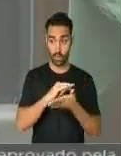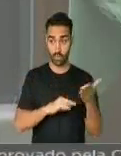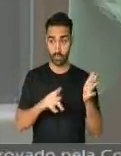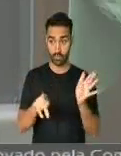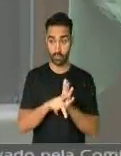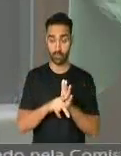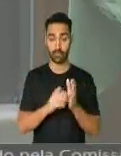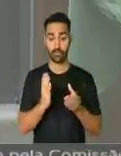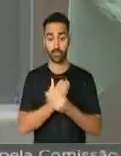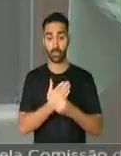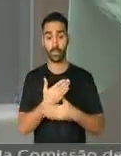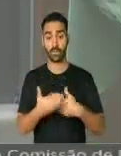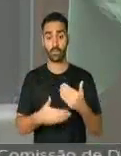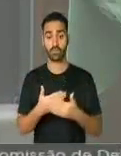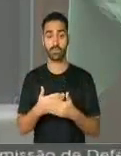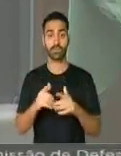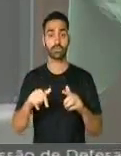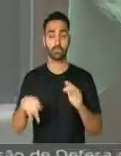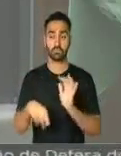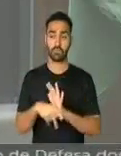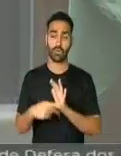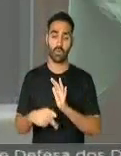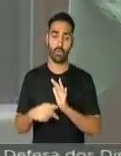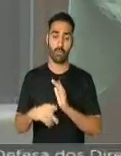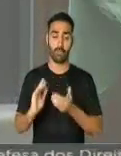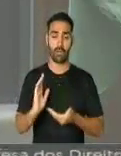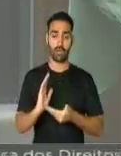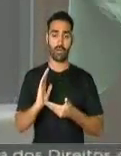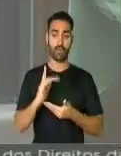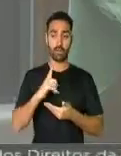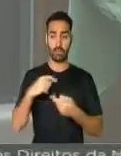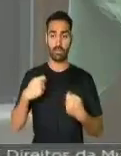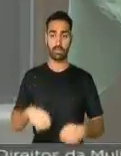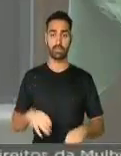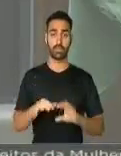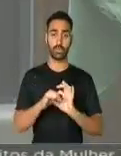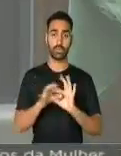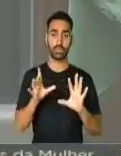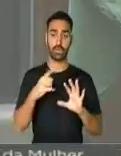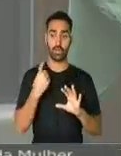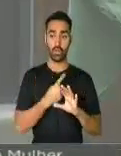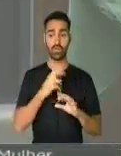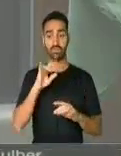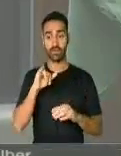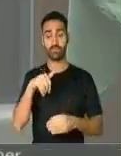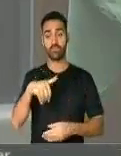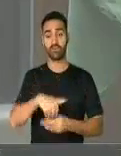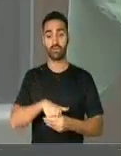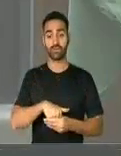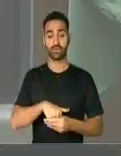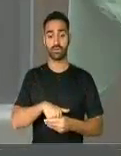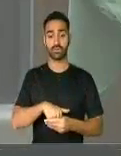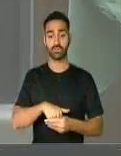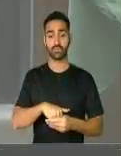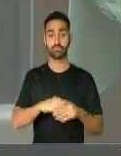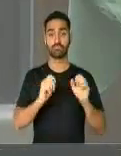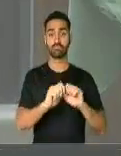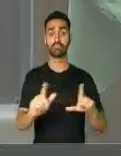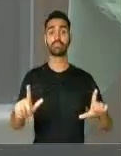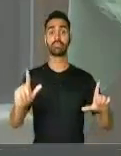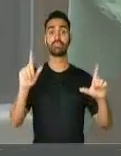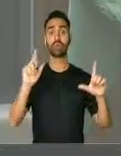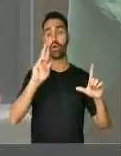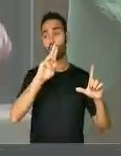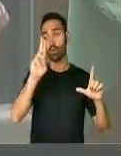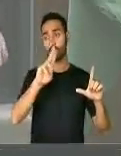processo é a câmara dos deputados nós vamos votar Vamos colocar ali em frente o nosso nome